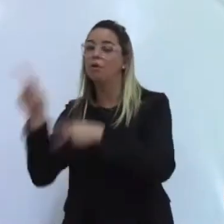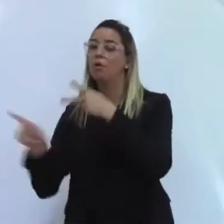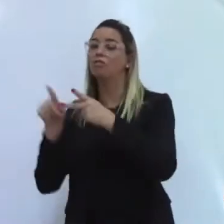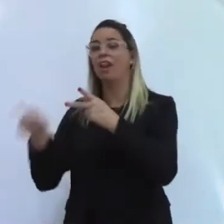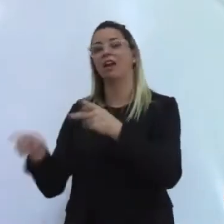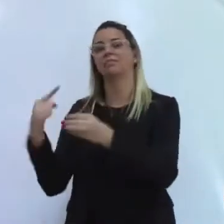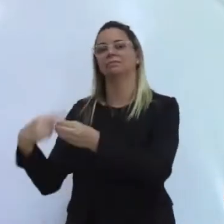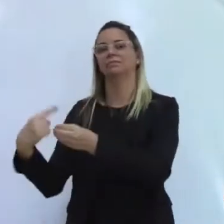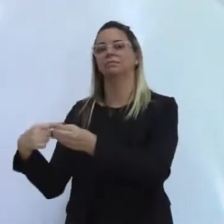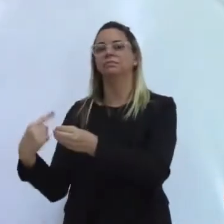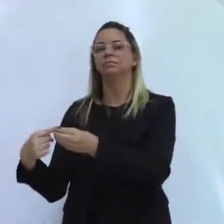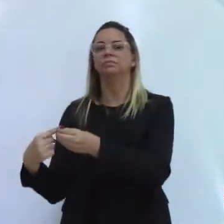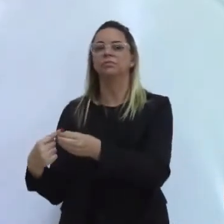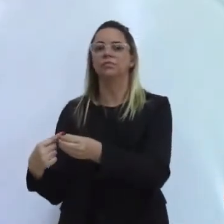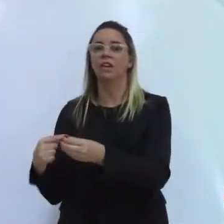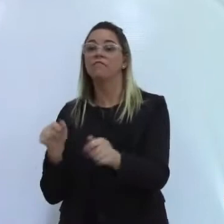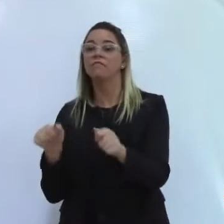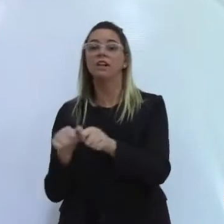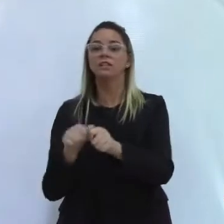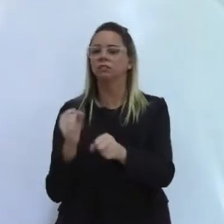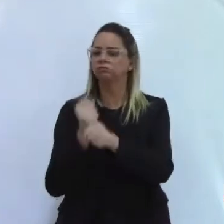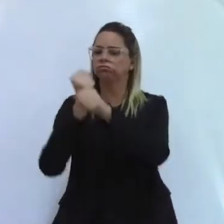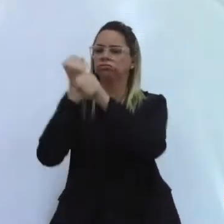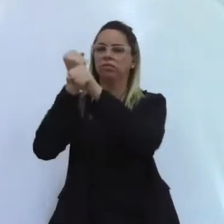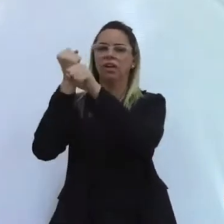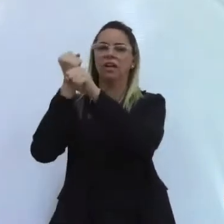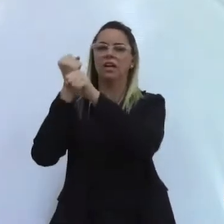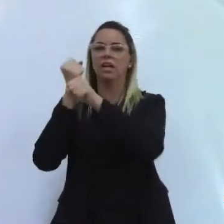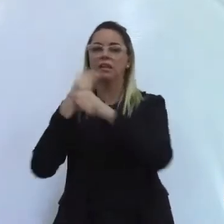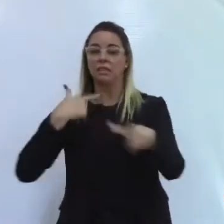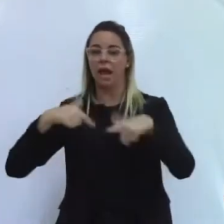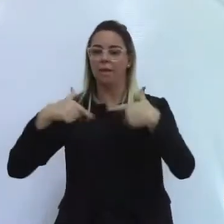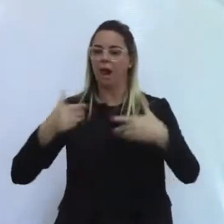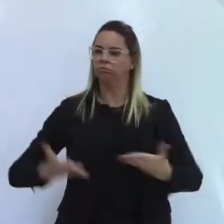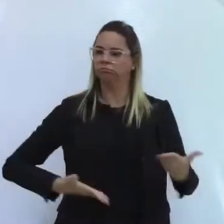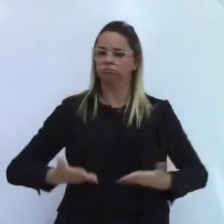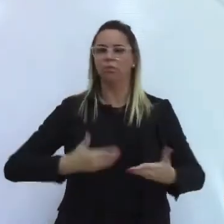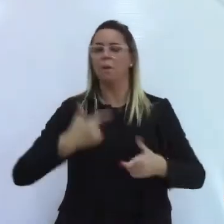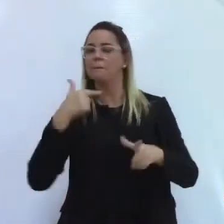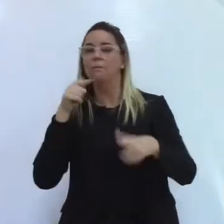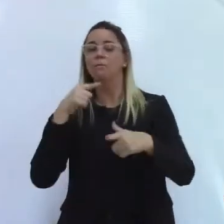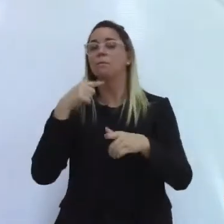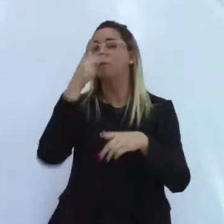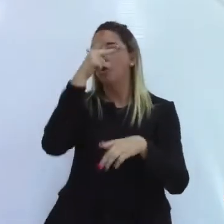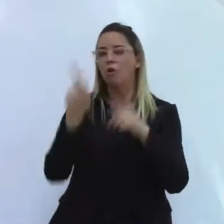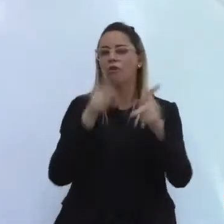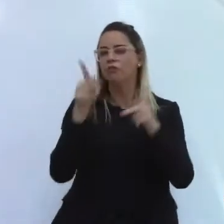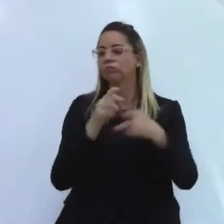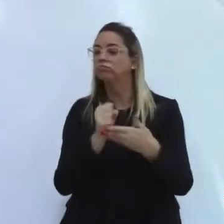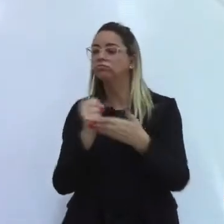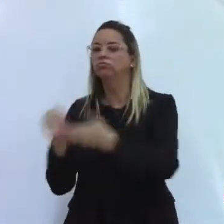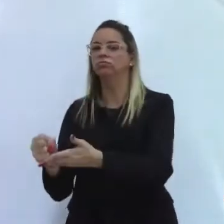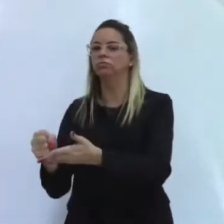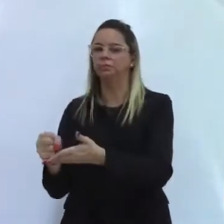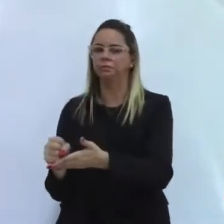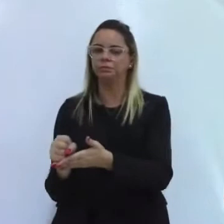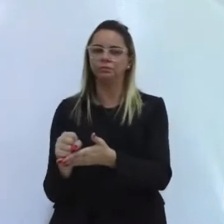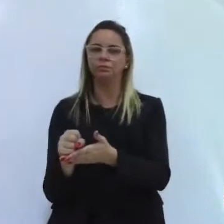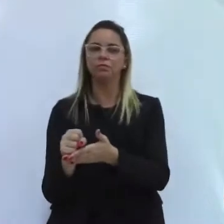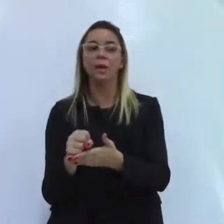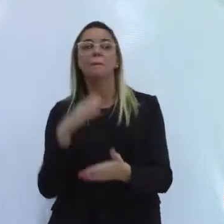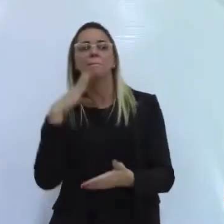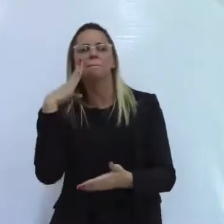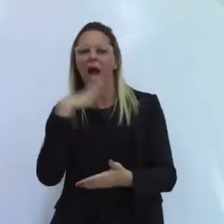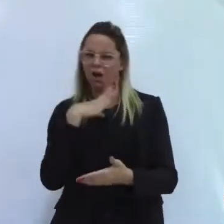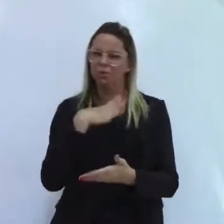Capoeiras, comprou uma propriedade lá, vai construir para dar emprego ao povo de Capoeiras. Que mal tem isso? Que mal tem Zé Almeida fazer o bem à